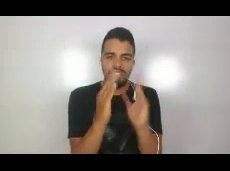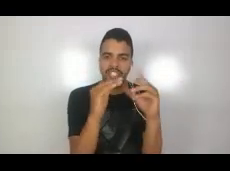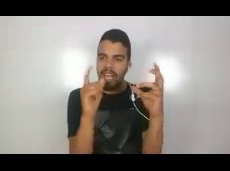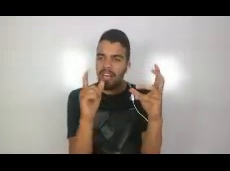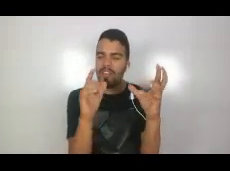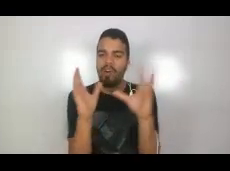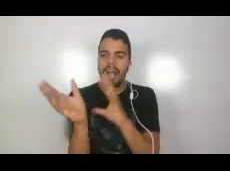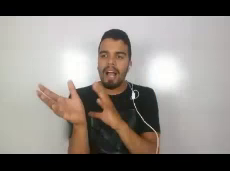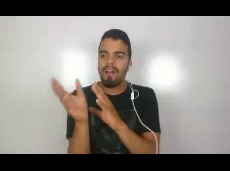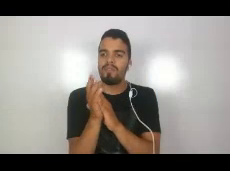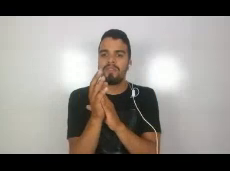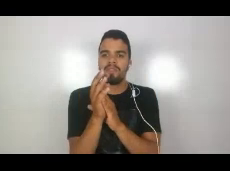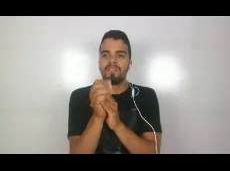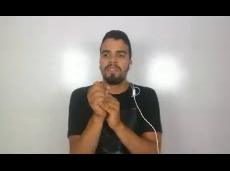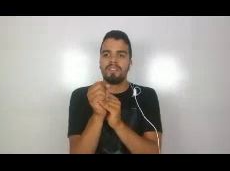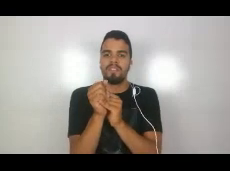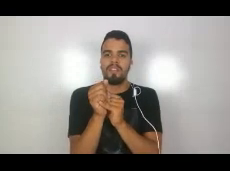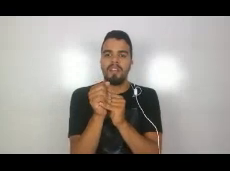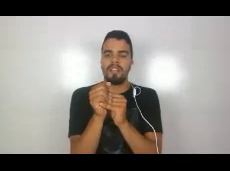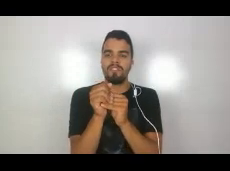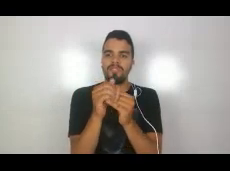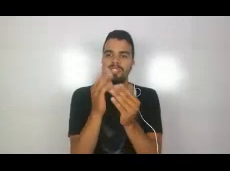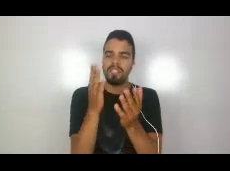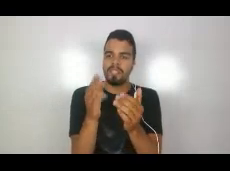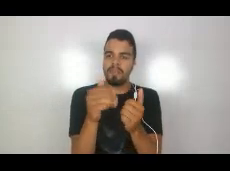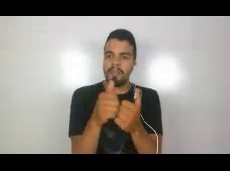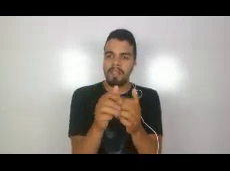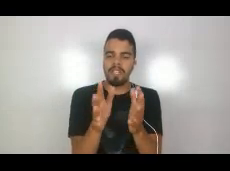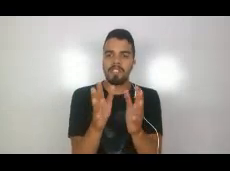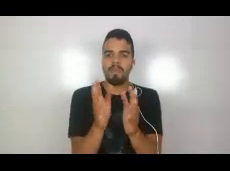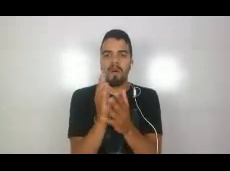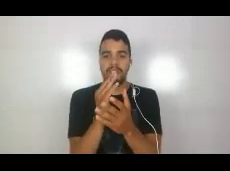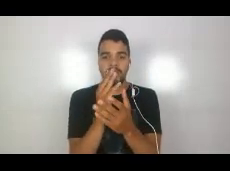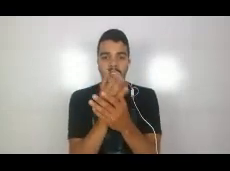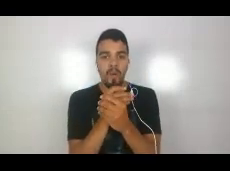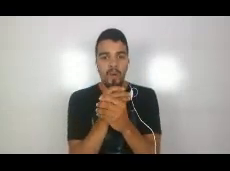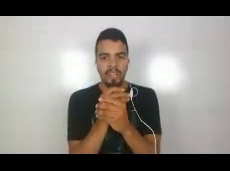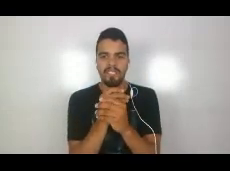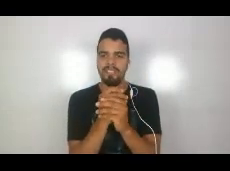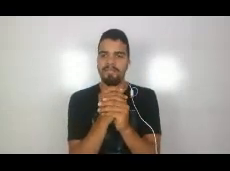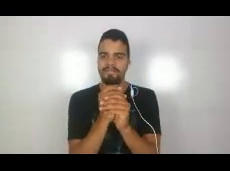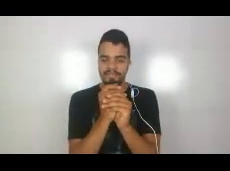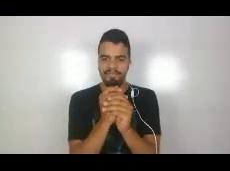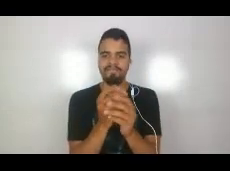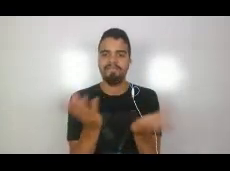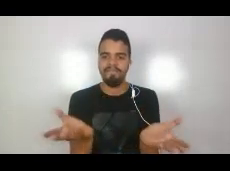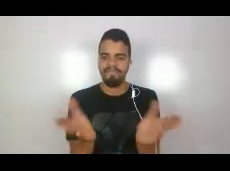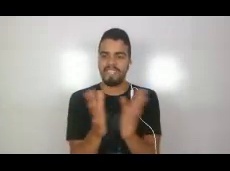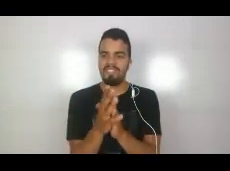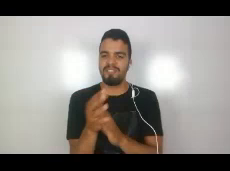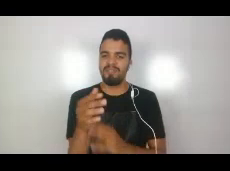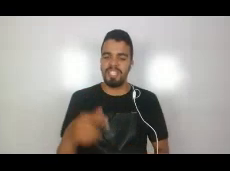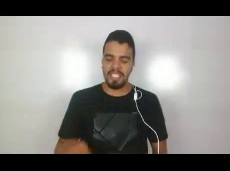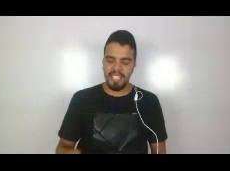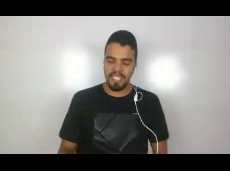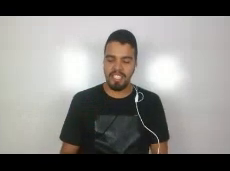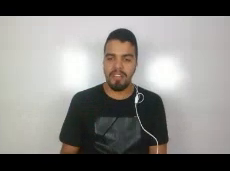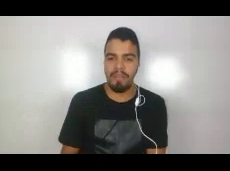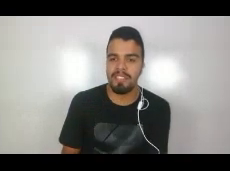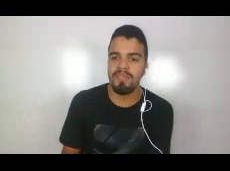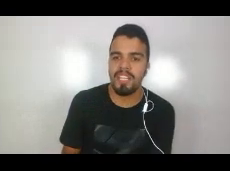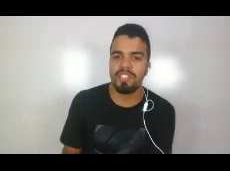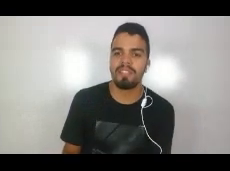indicando onde é, local, né? A gente utilizando também meio de transporte, as cores. Então, a gente utiliza